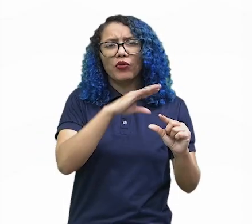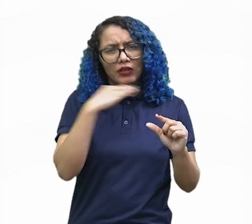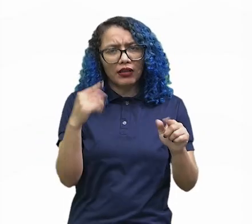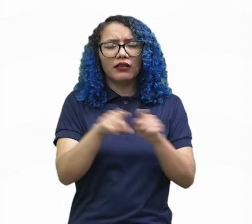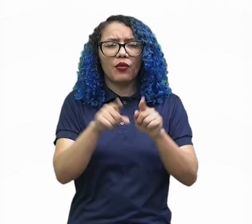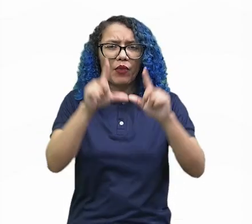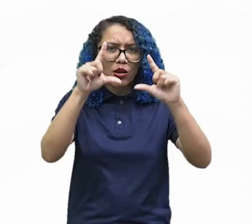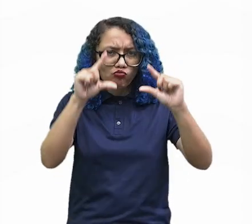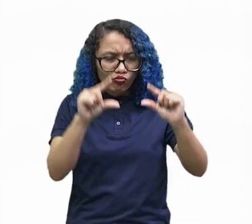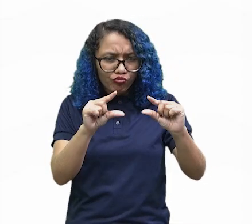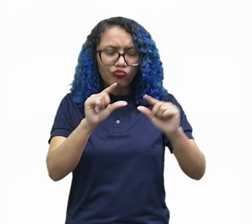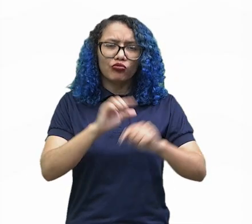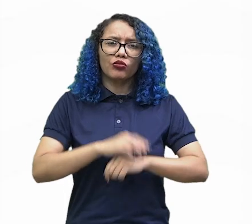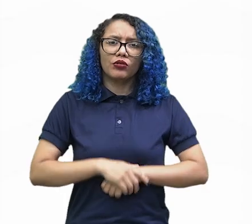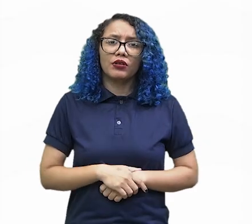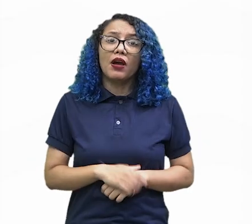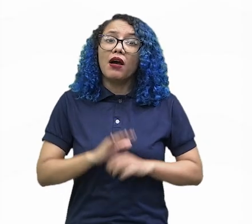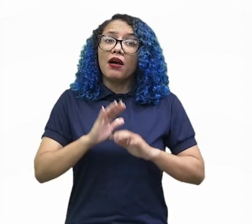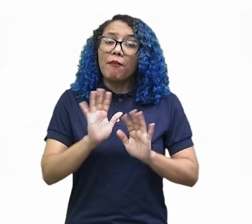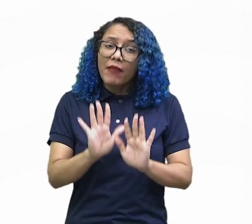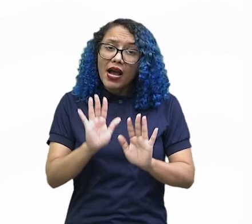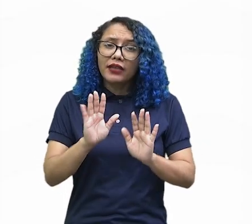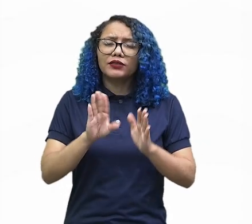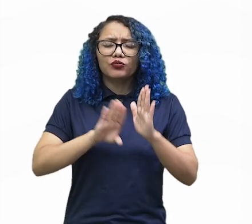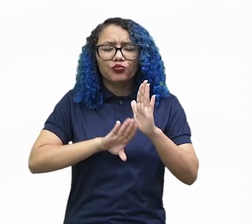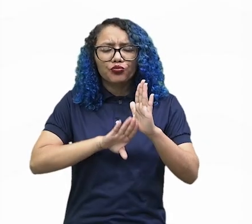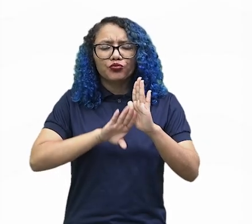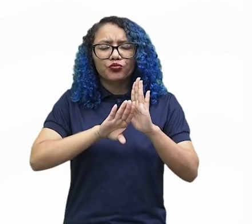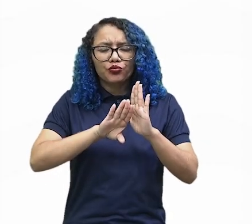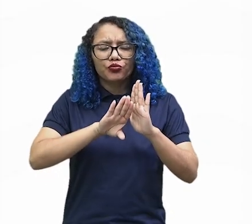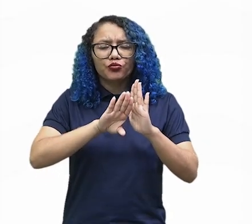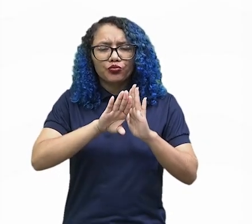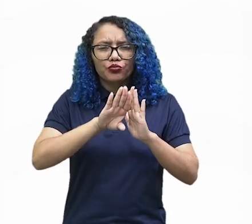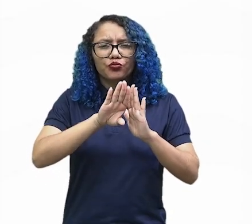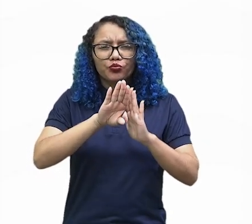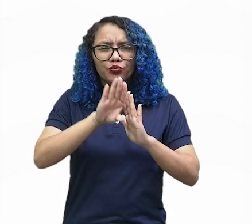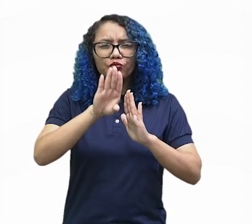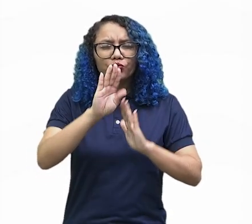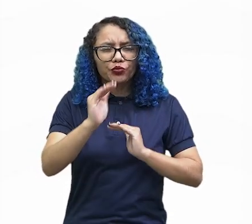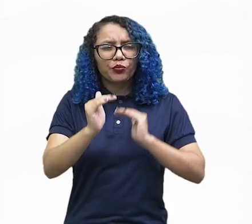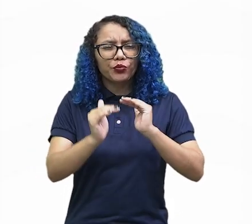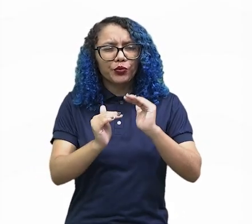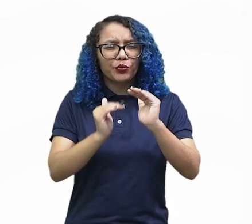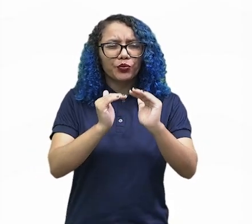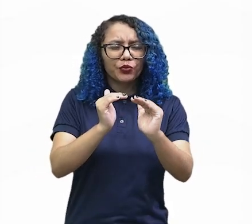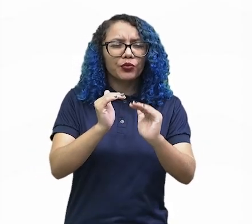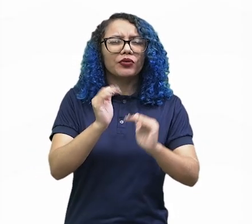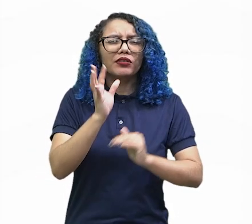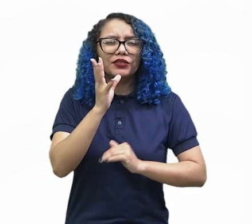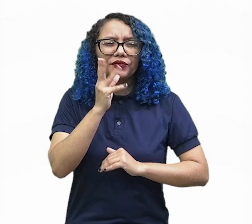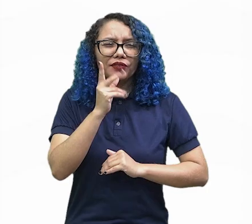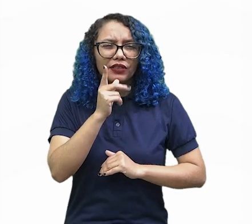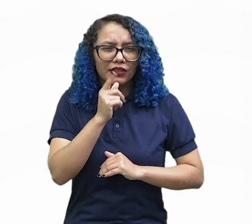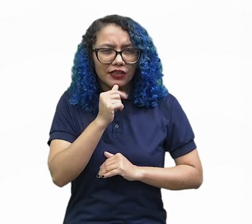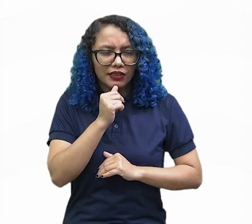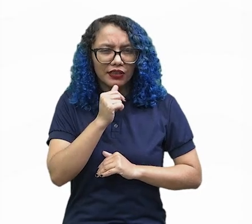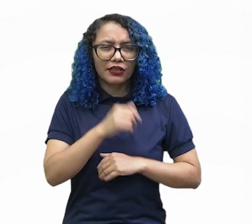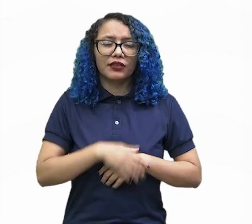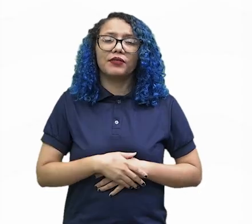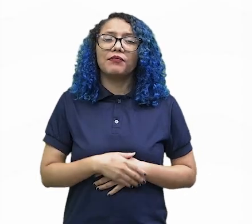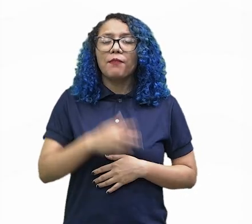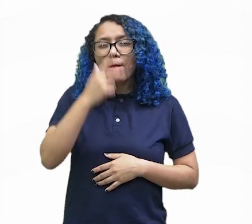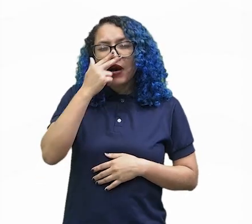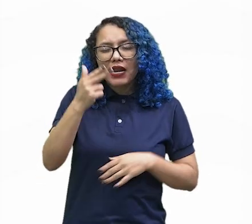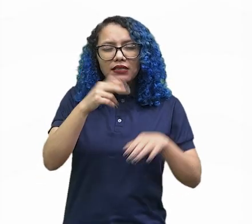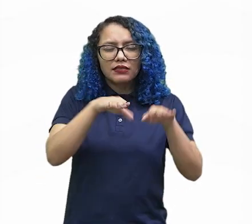e está ocorrendo o crescimento lento, tá? Onde o crescimento populacional começa a se estabilizar, né? Começa a